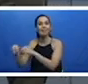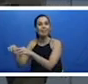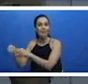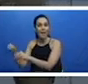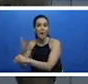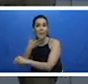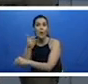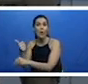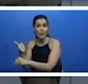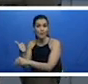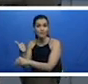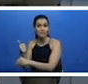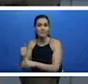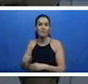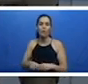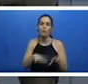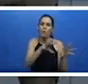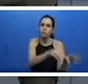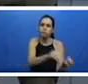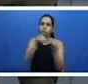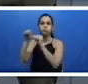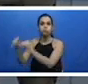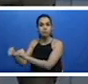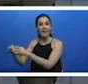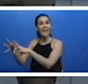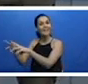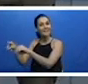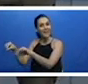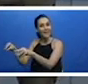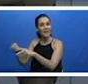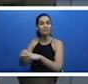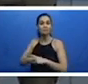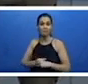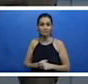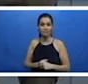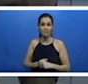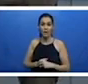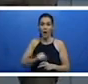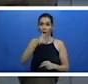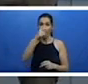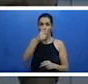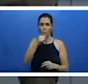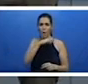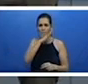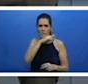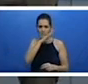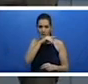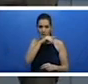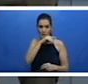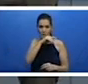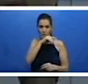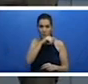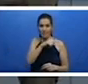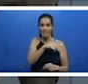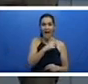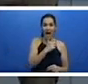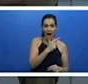a principal característica de um animal que vem para a Terra é que dentro da água eles se locomovem por meio